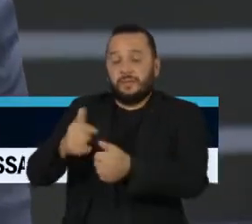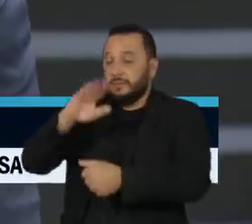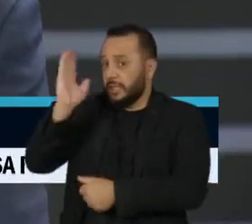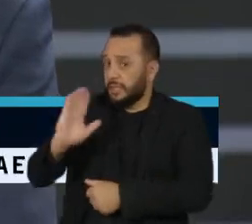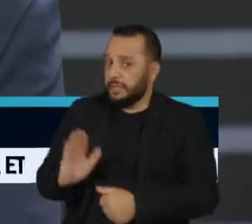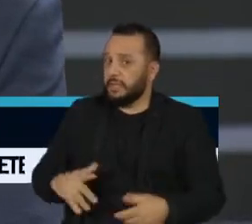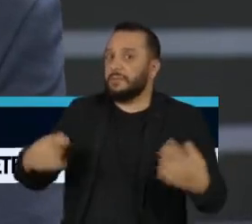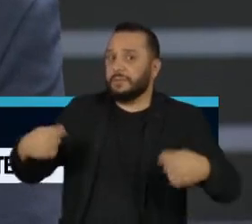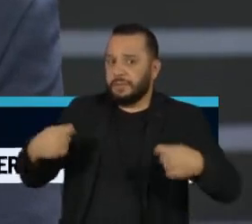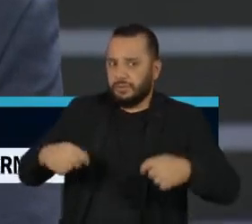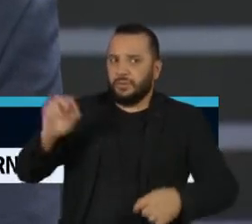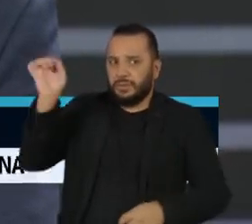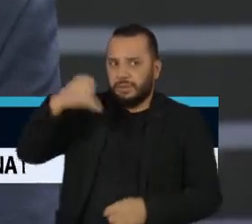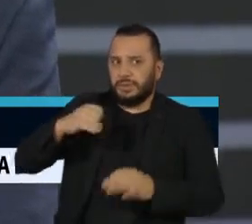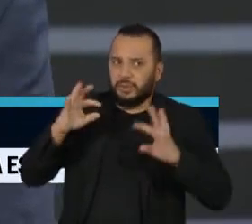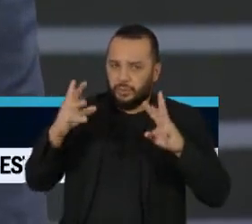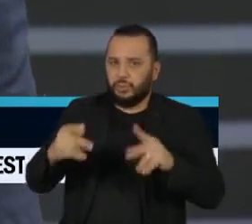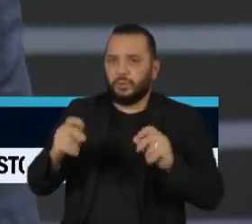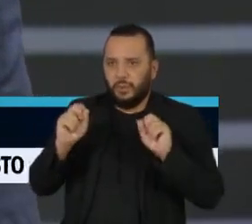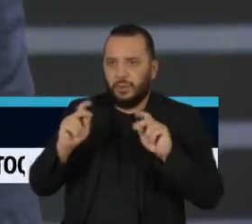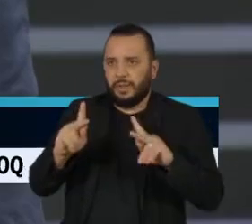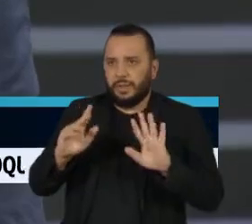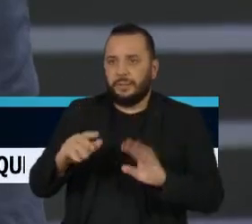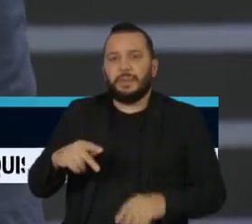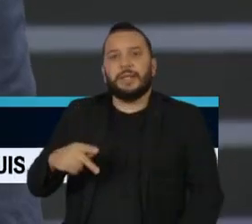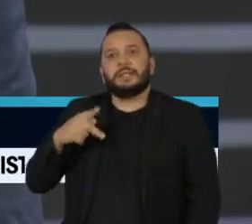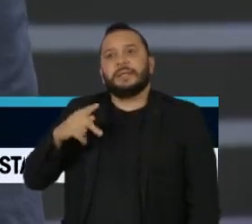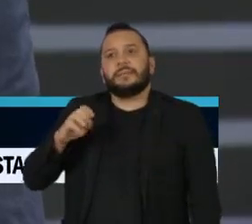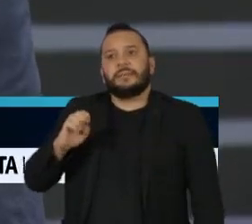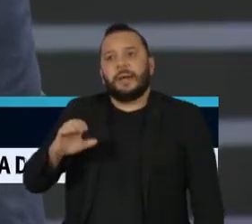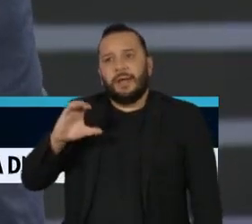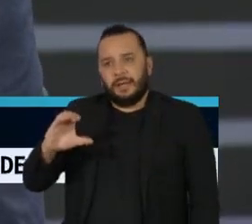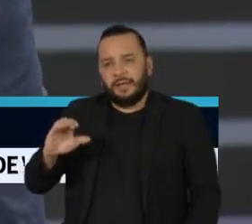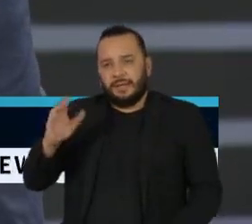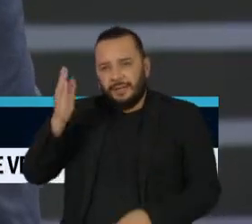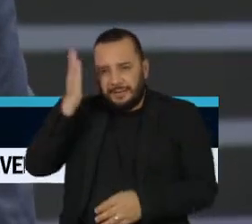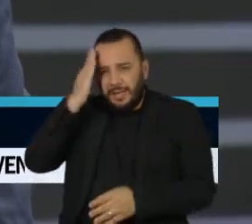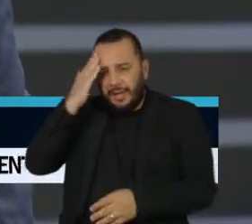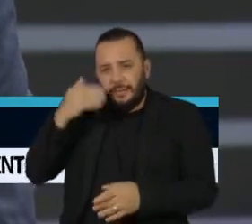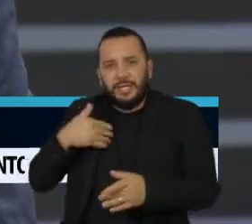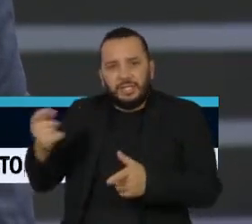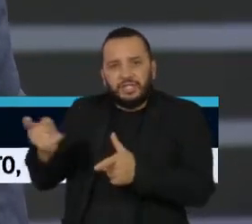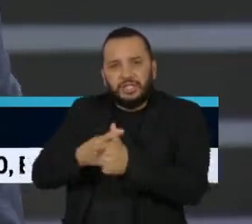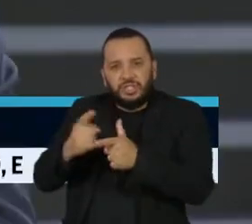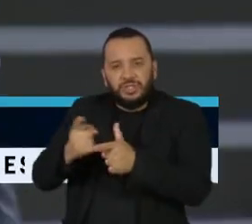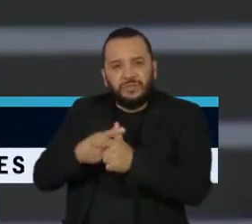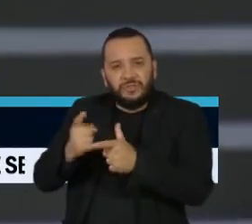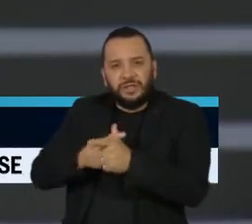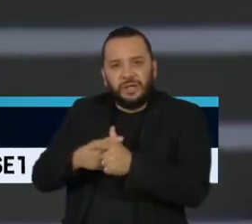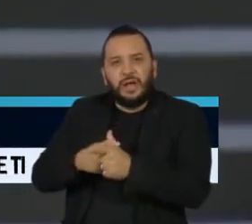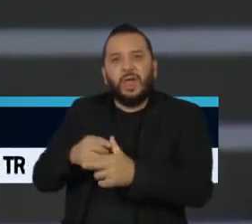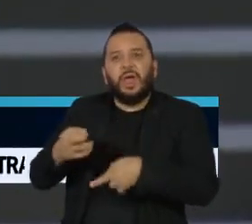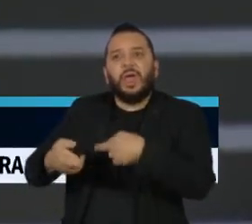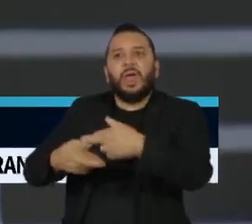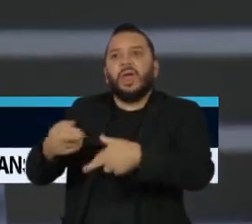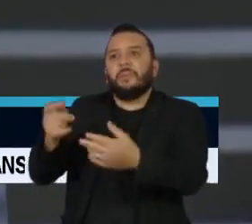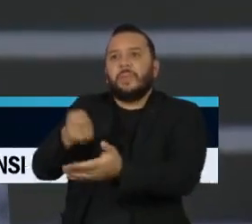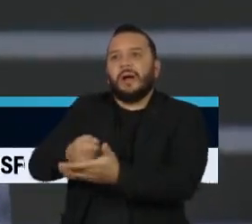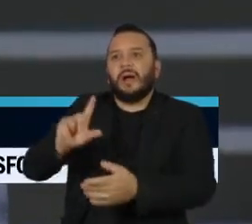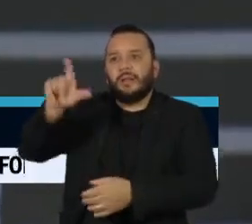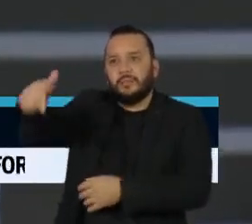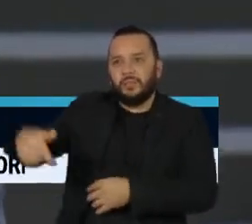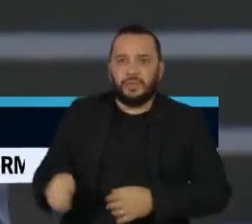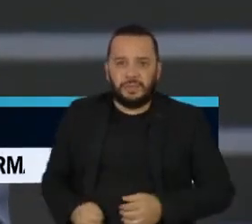Agora, houve a PEC dos precatórios, que foi um pequeno calote. Você parcelou, eu